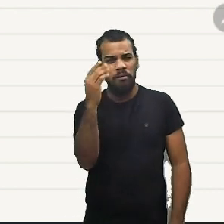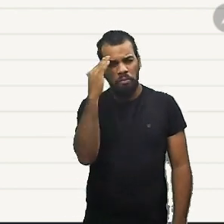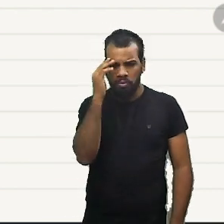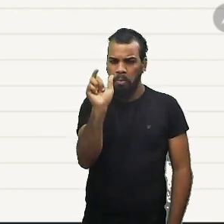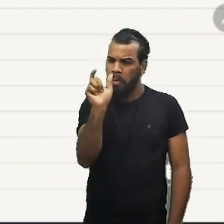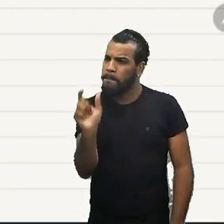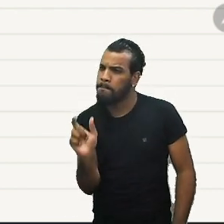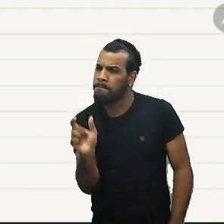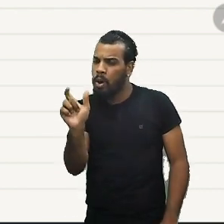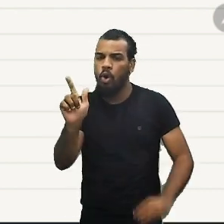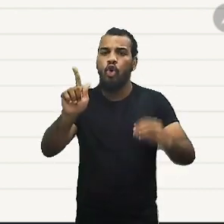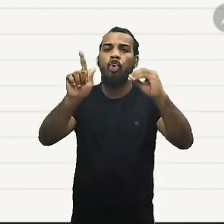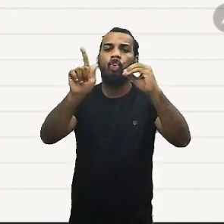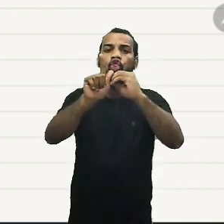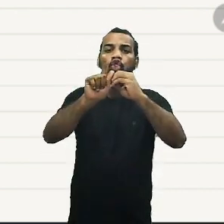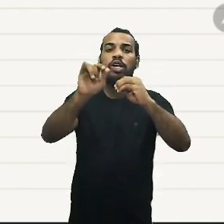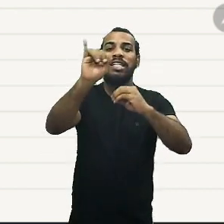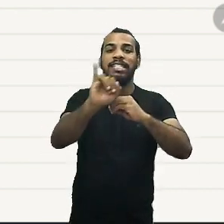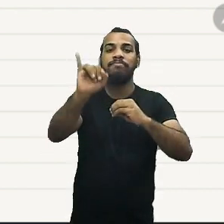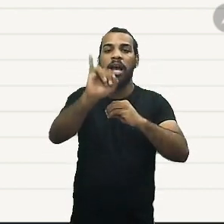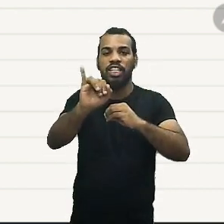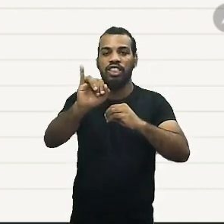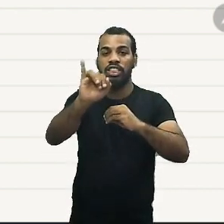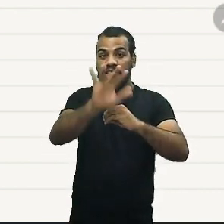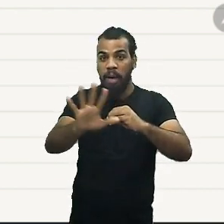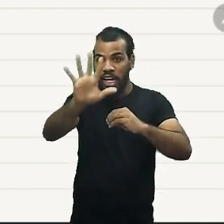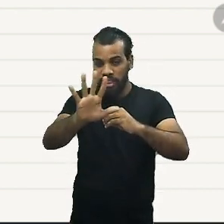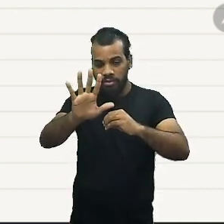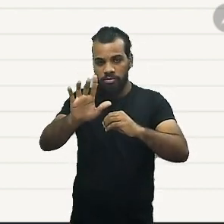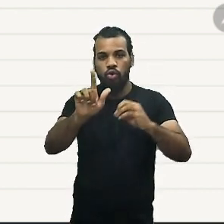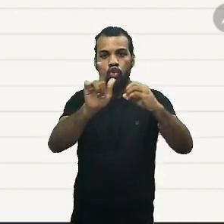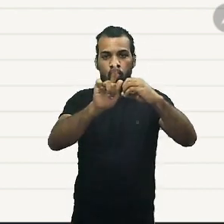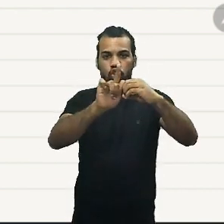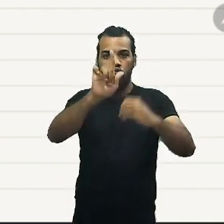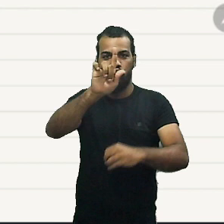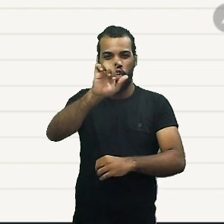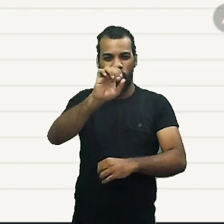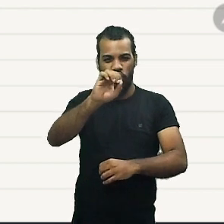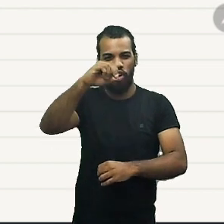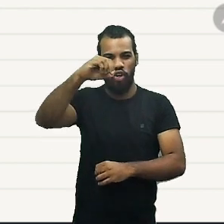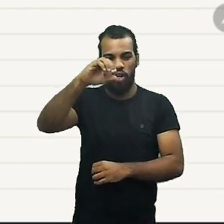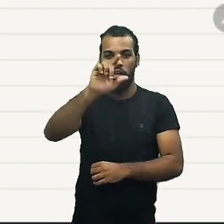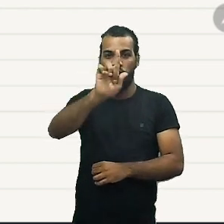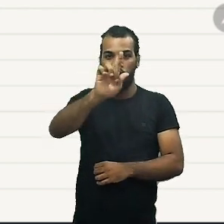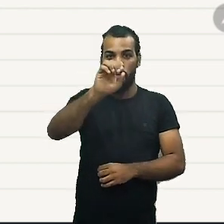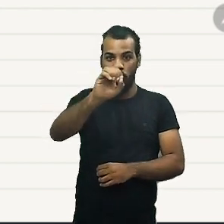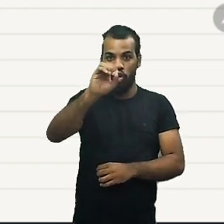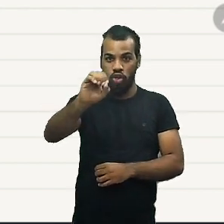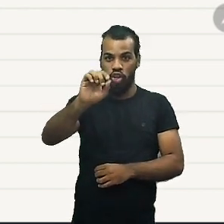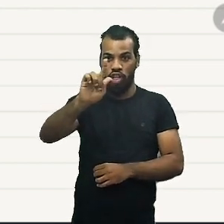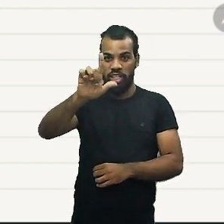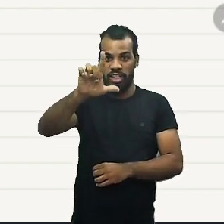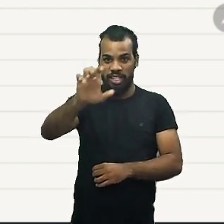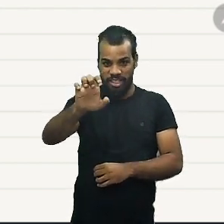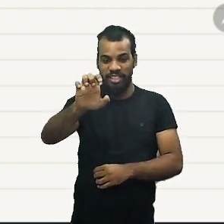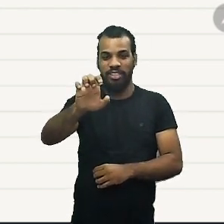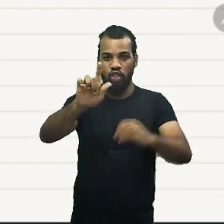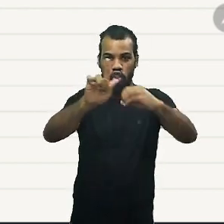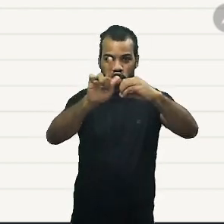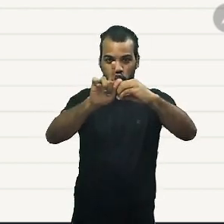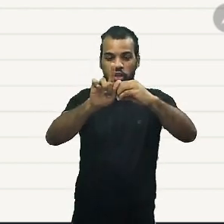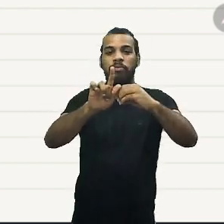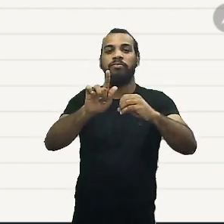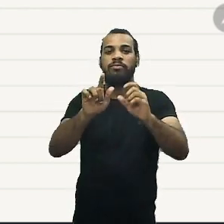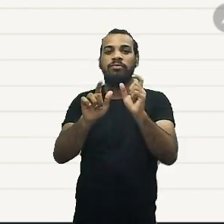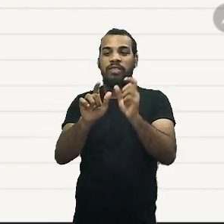essas substâncias químicas eram encontradas tranquilamente na Terra primitiva. E eram substâncias, ó, principalmente